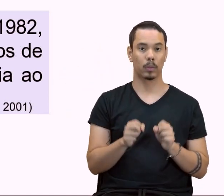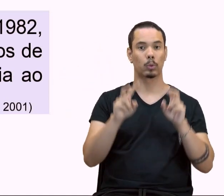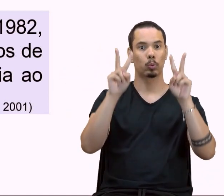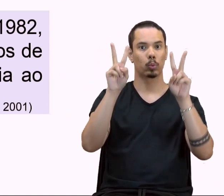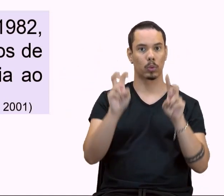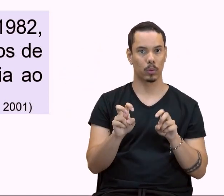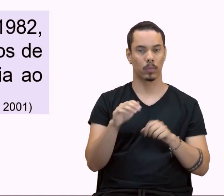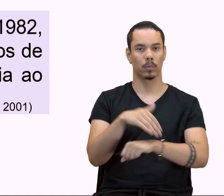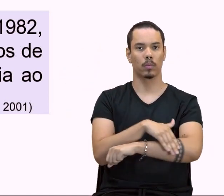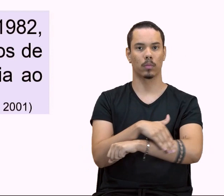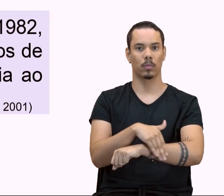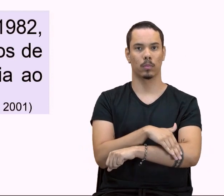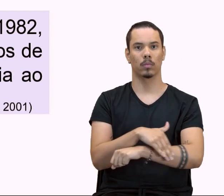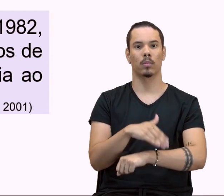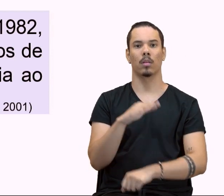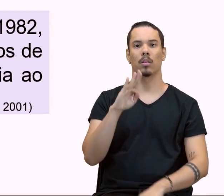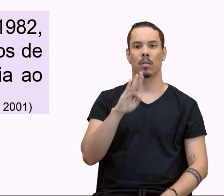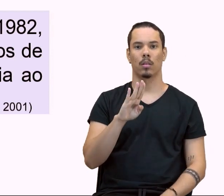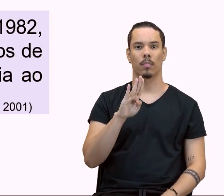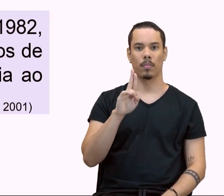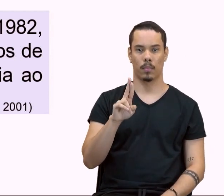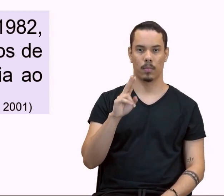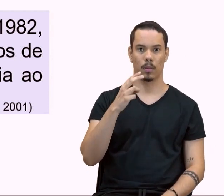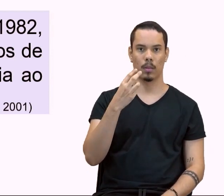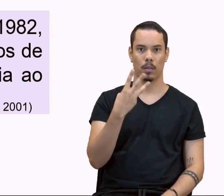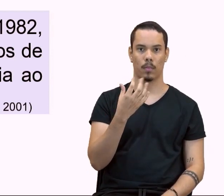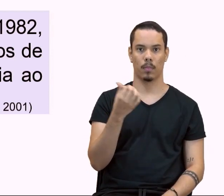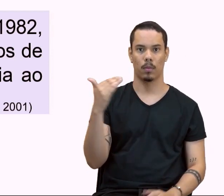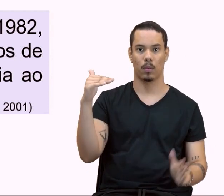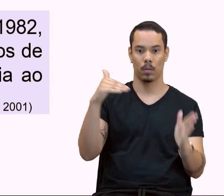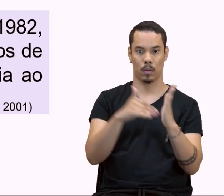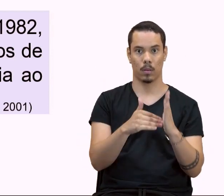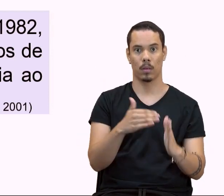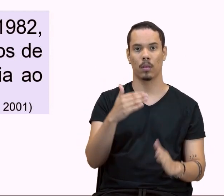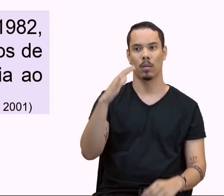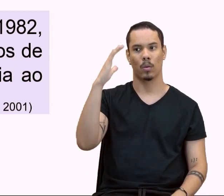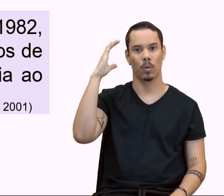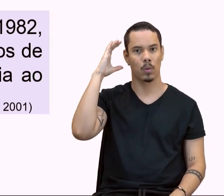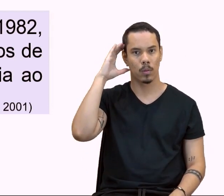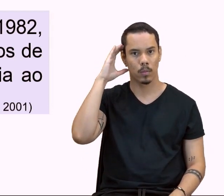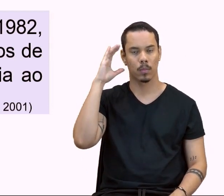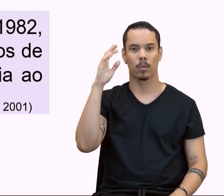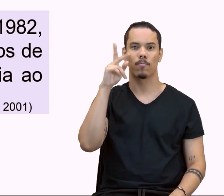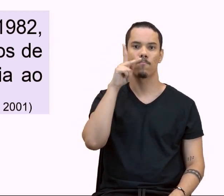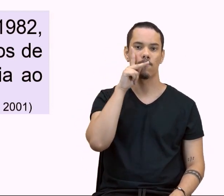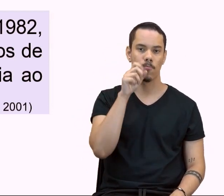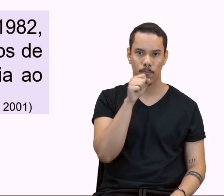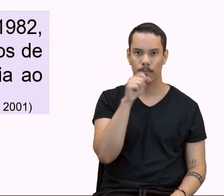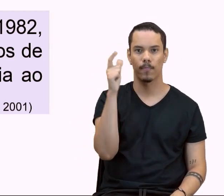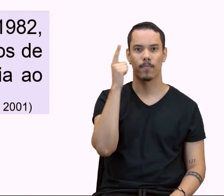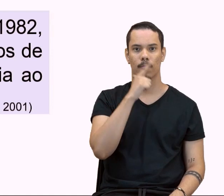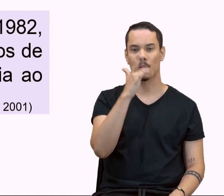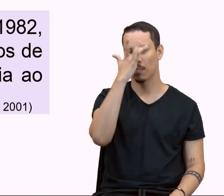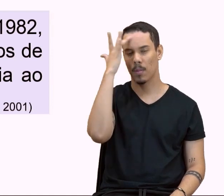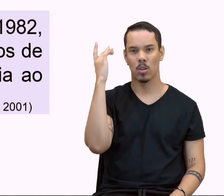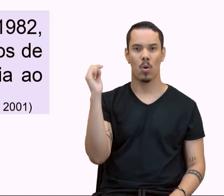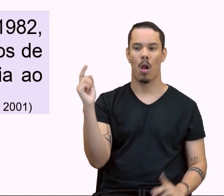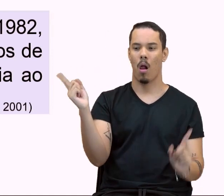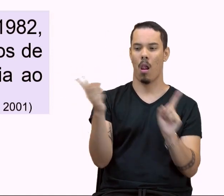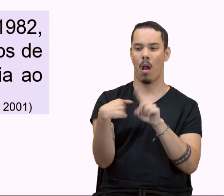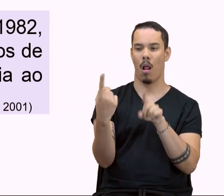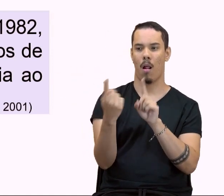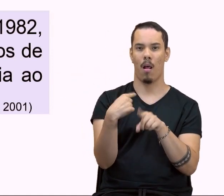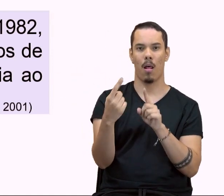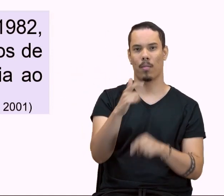a 364, de 1.500 quilômetros de Cuiabá a Porto Velho, tornou o estado mais acessível para assentamentos